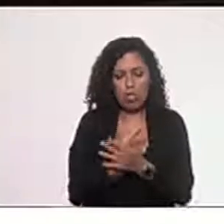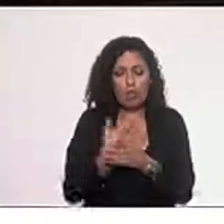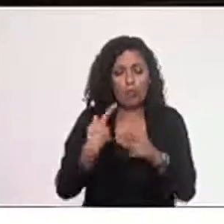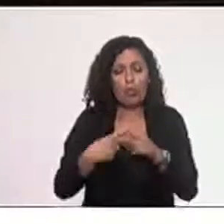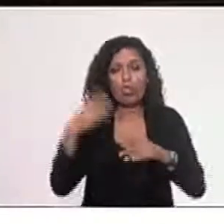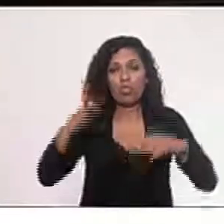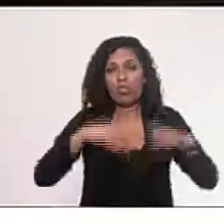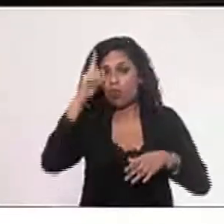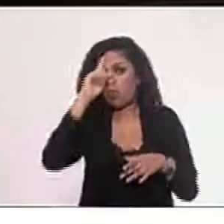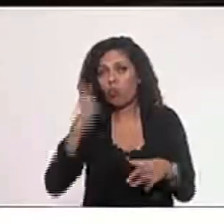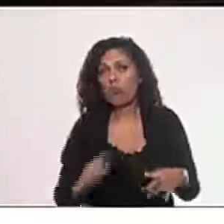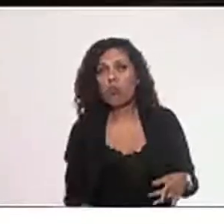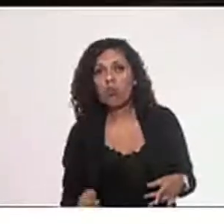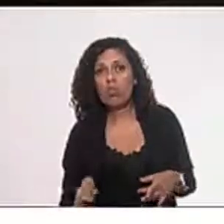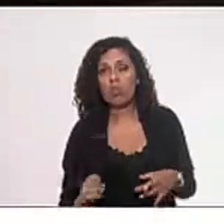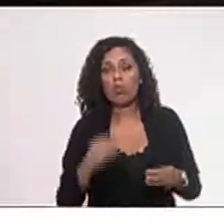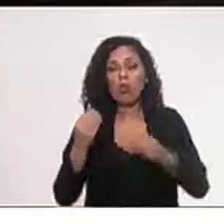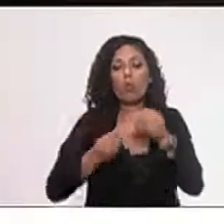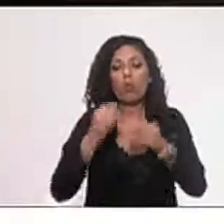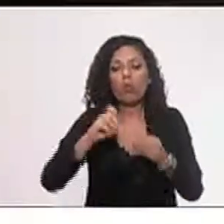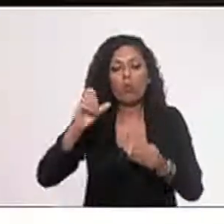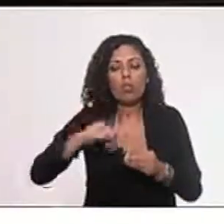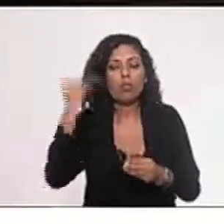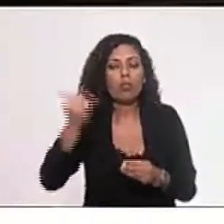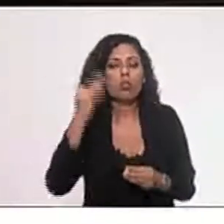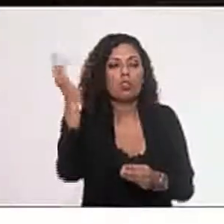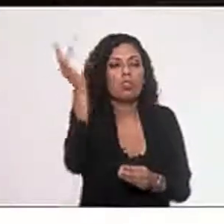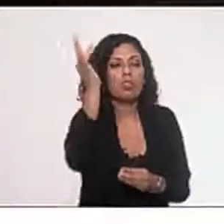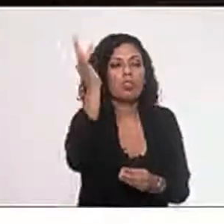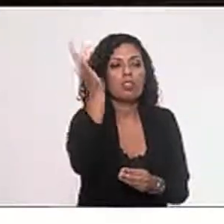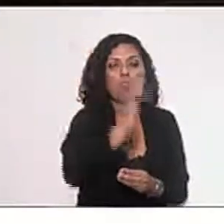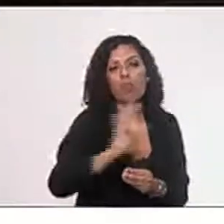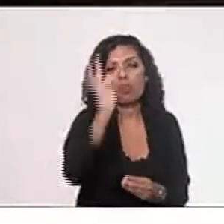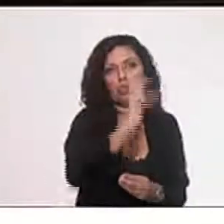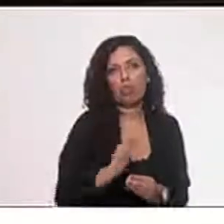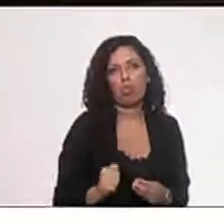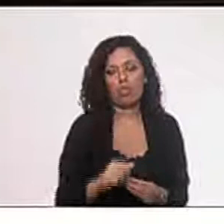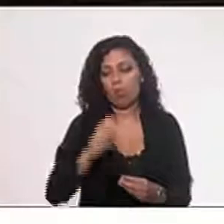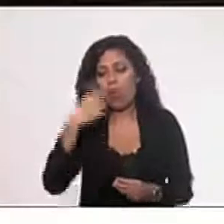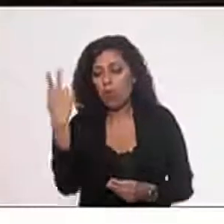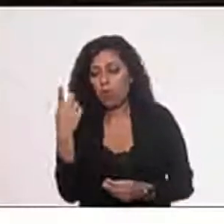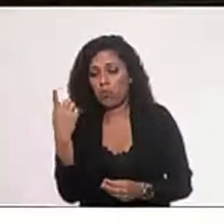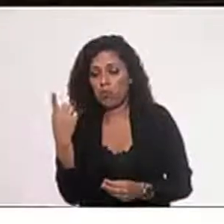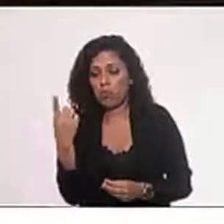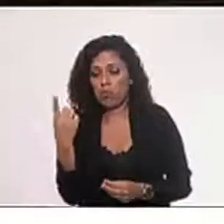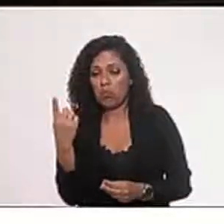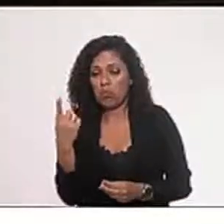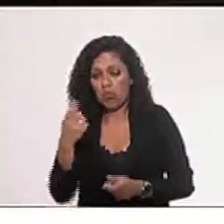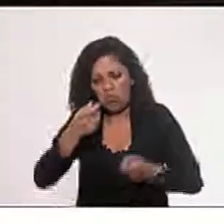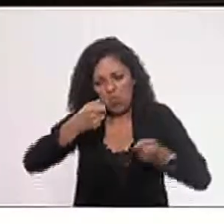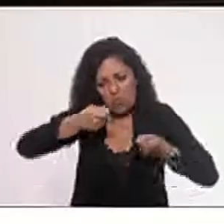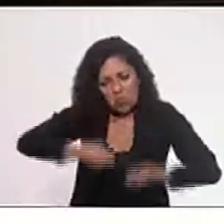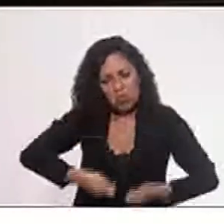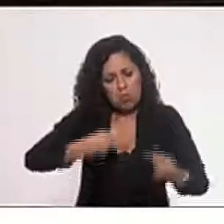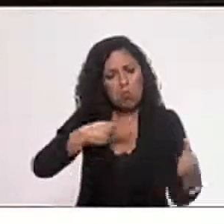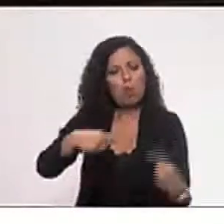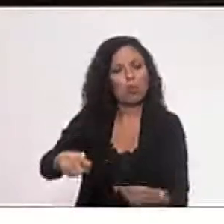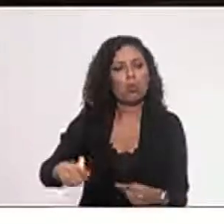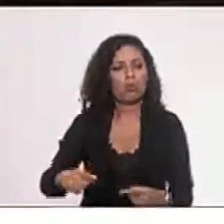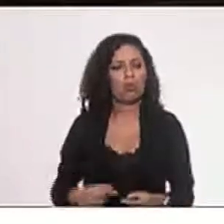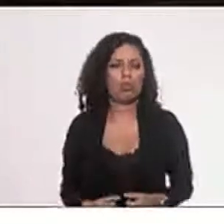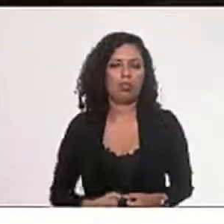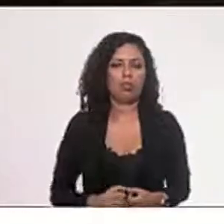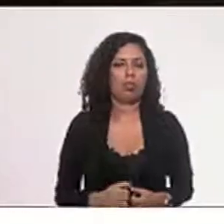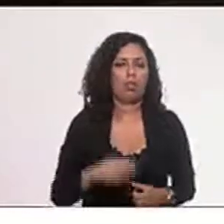ou se seria estupidez propriamente dita eu quero aqui dizer que são ambas as coisas e mais